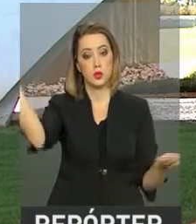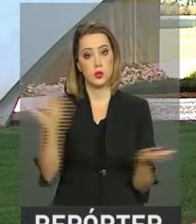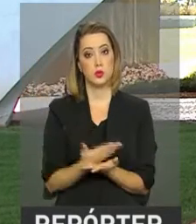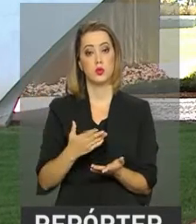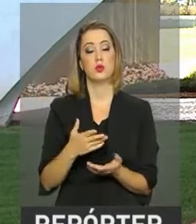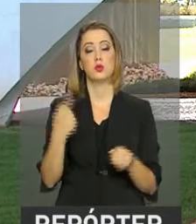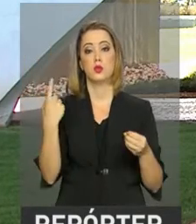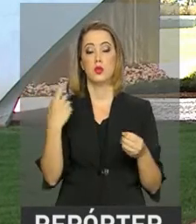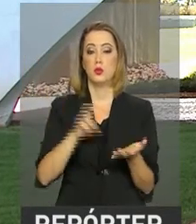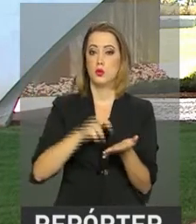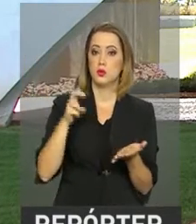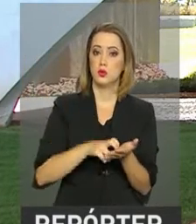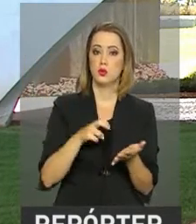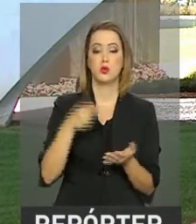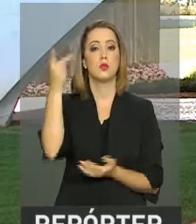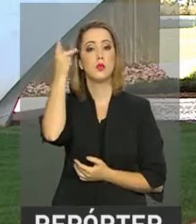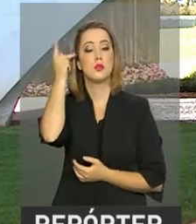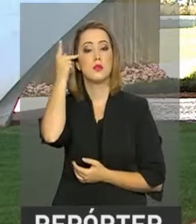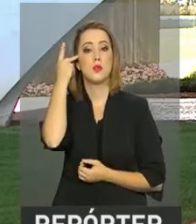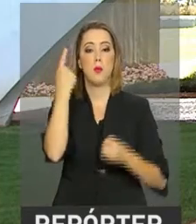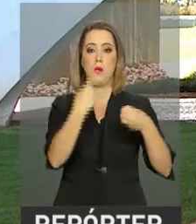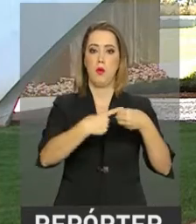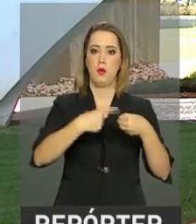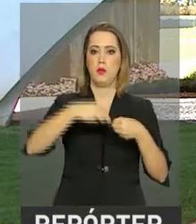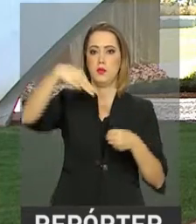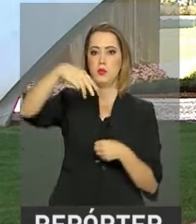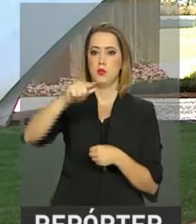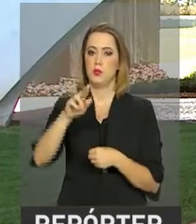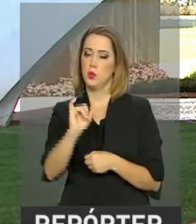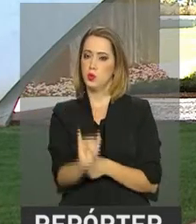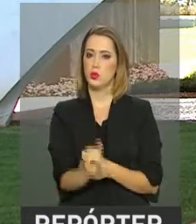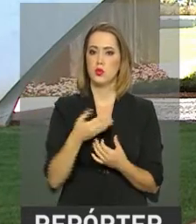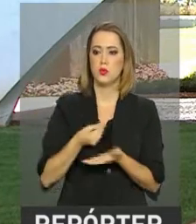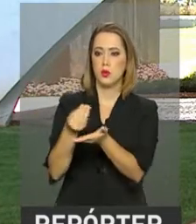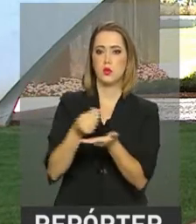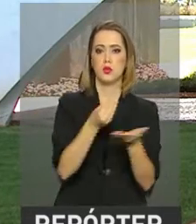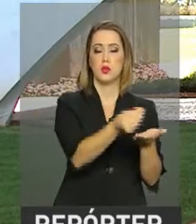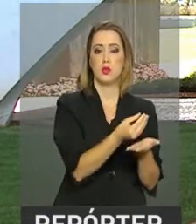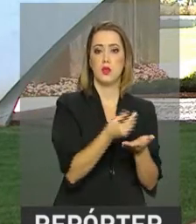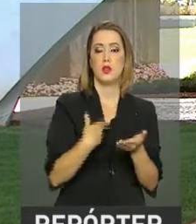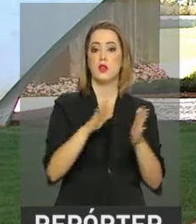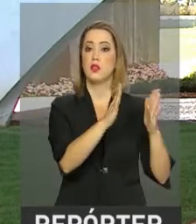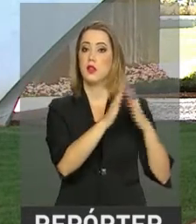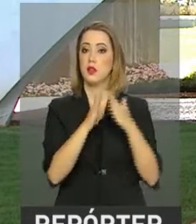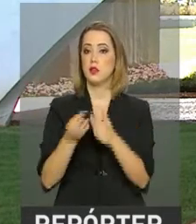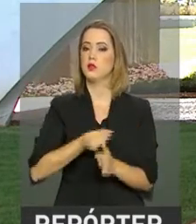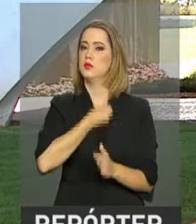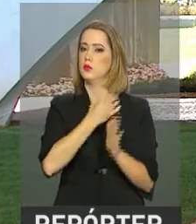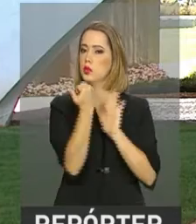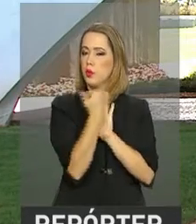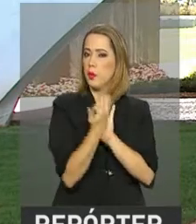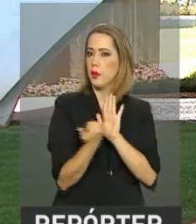o município de mogi das cruzes em são paulo onde participa de cerimônia de entrega de casas do programa minha casa minha